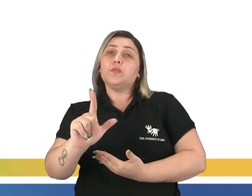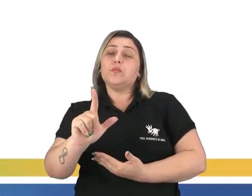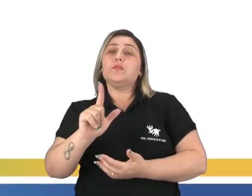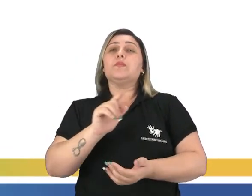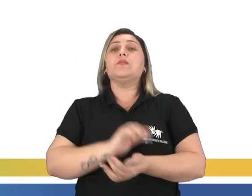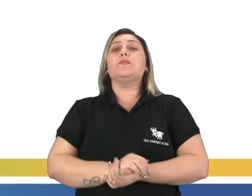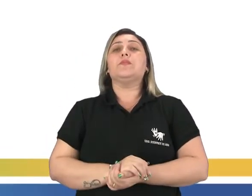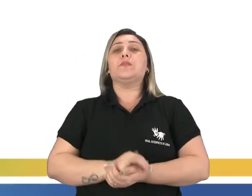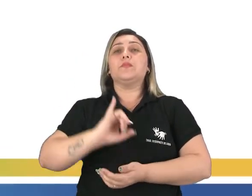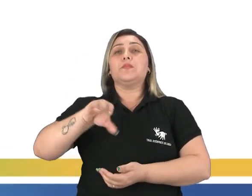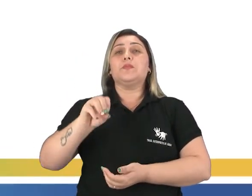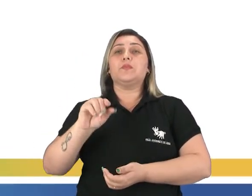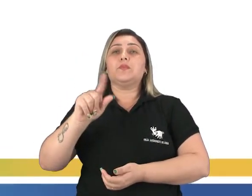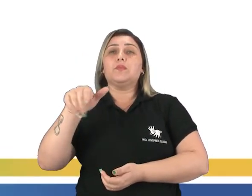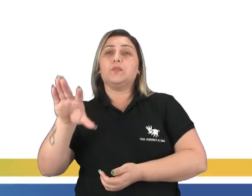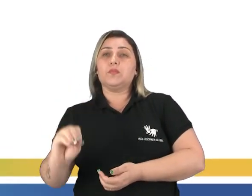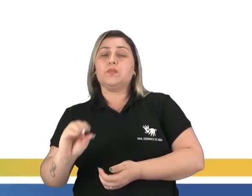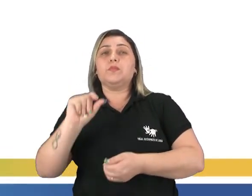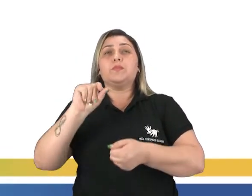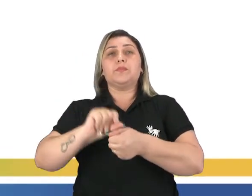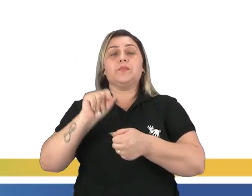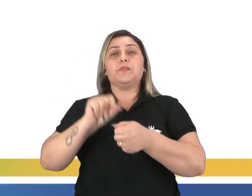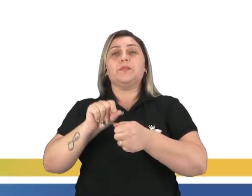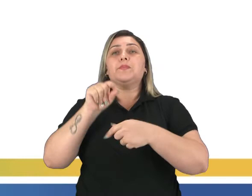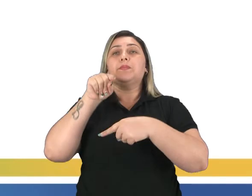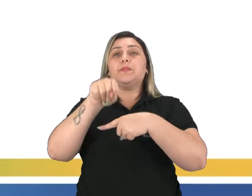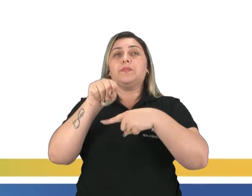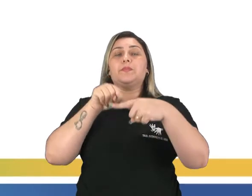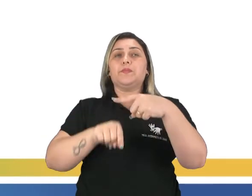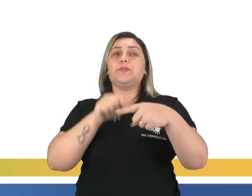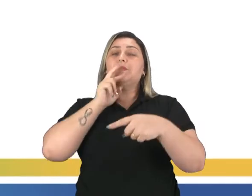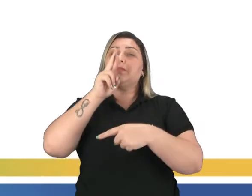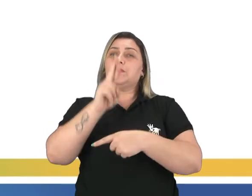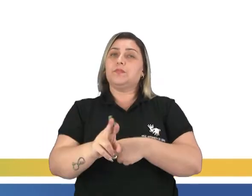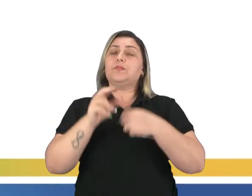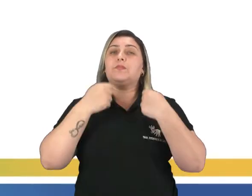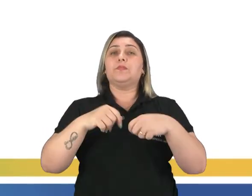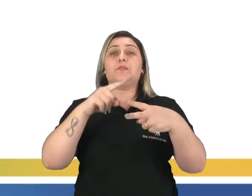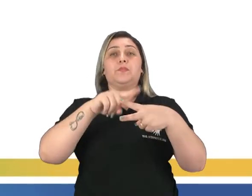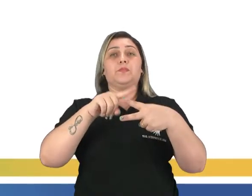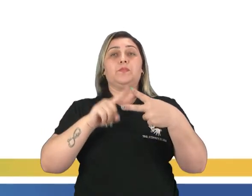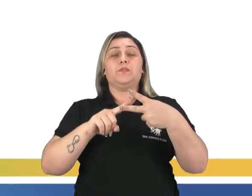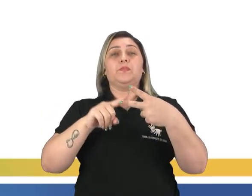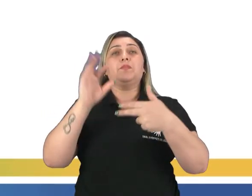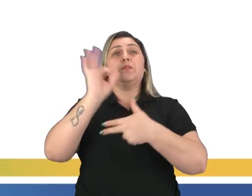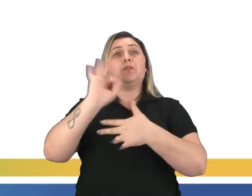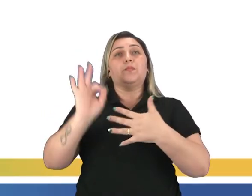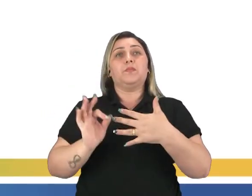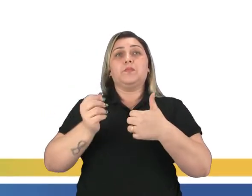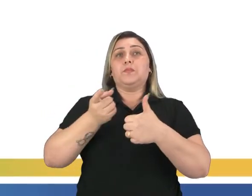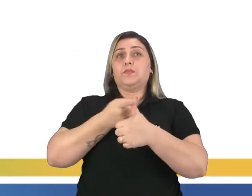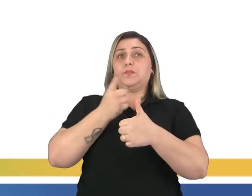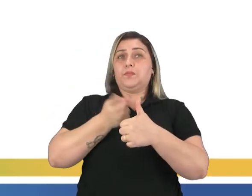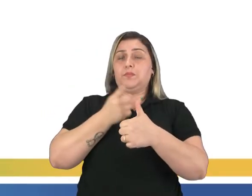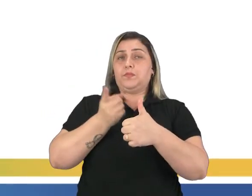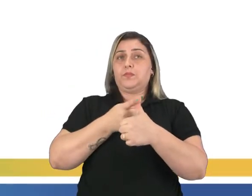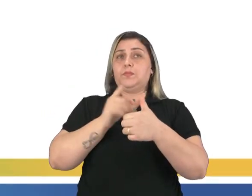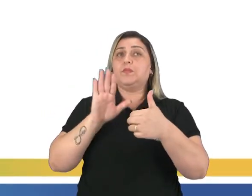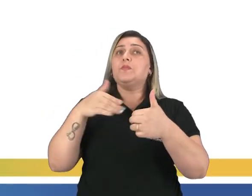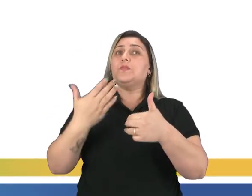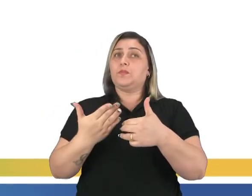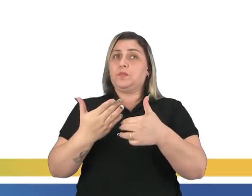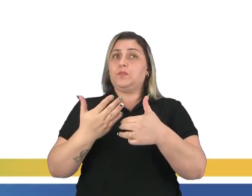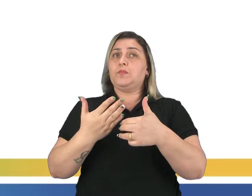ele ganhar? Então, para a gente fazer essa divisão, esse resultado, eu preciso de 2 elementos, né? O primeiro elemento, quais são os